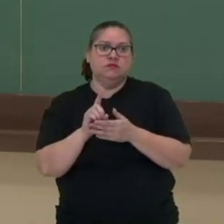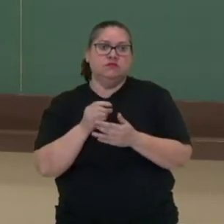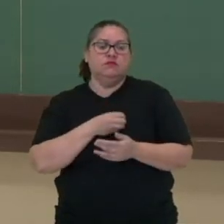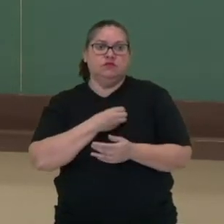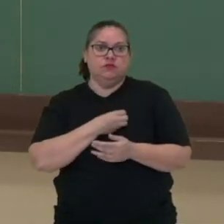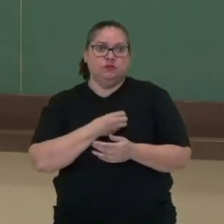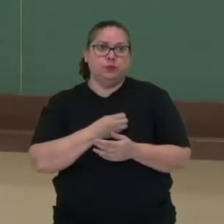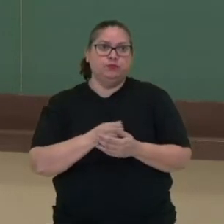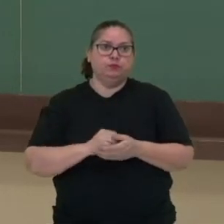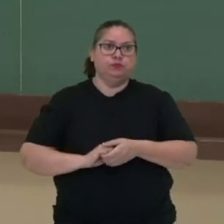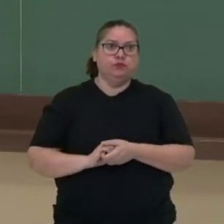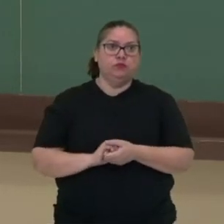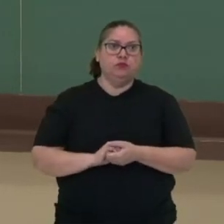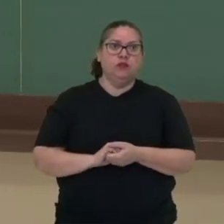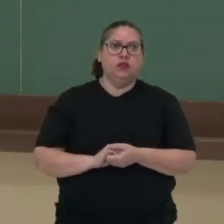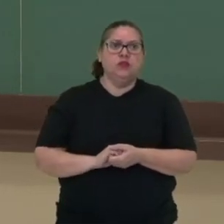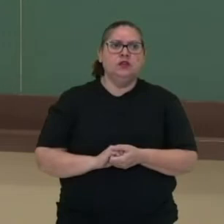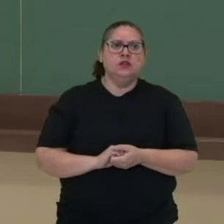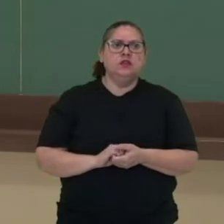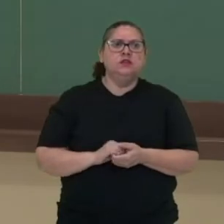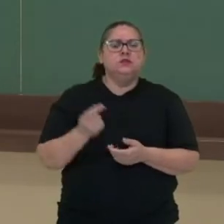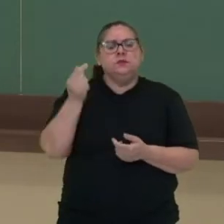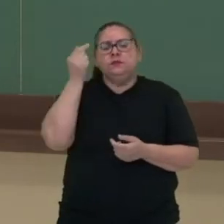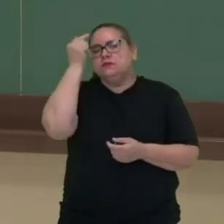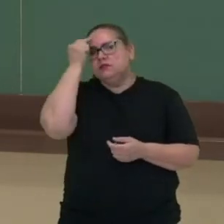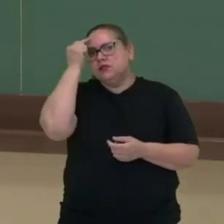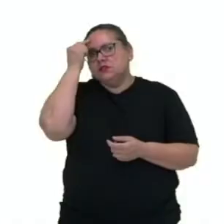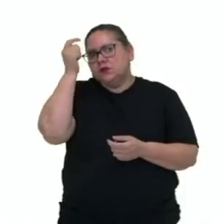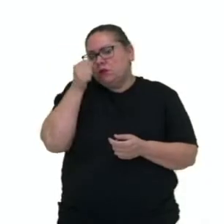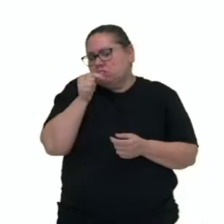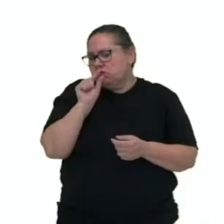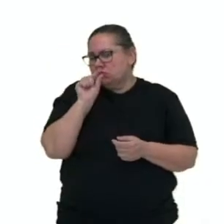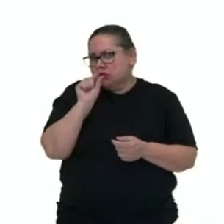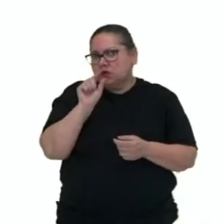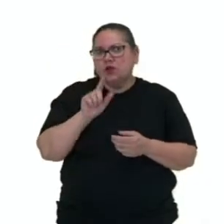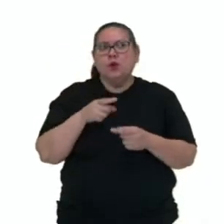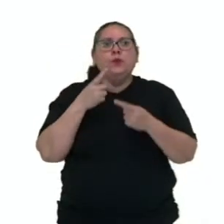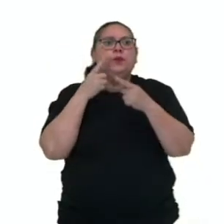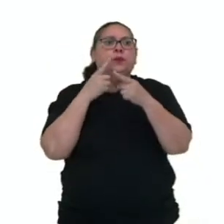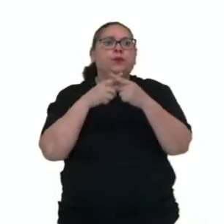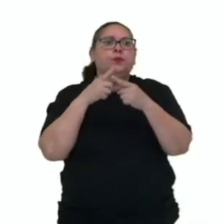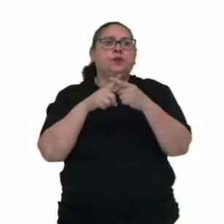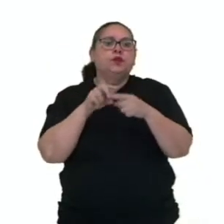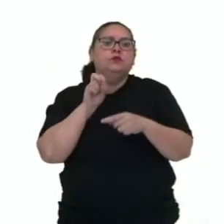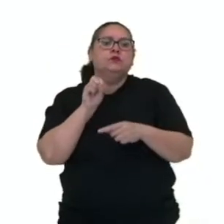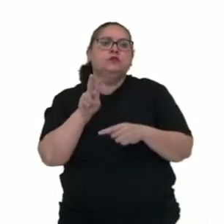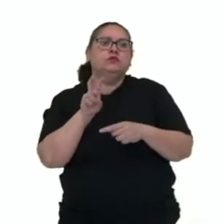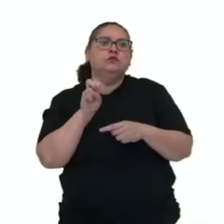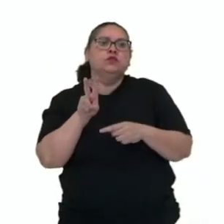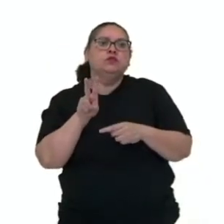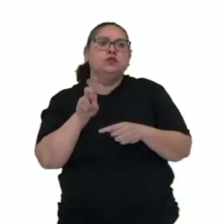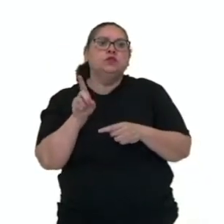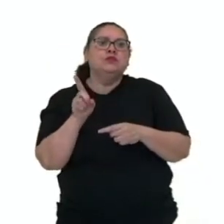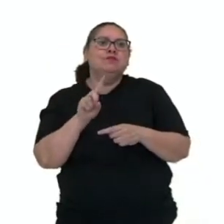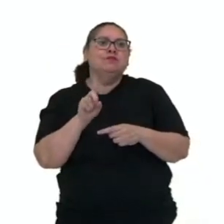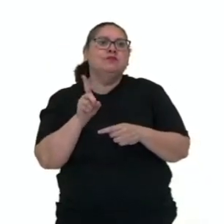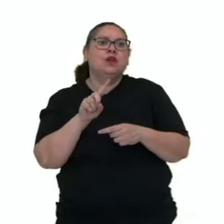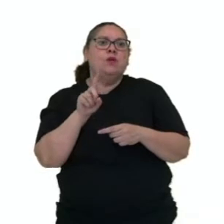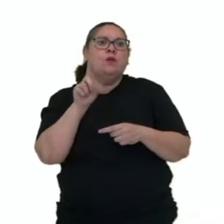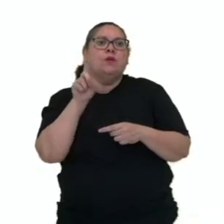ser vivo. Então vamos pensar um pouquinho. Por que os vírus não